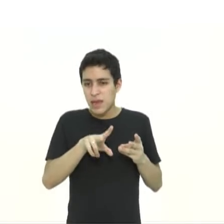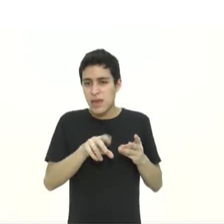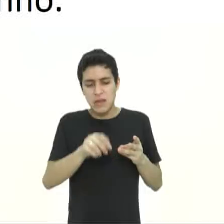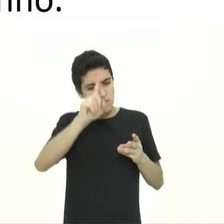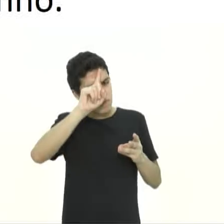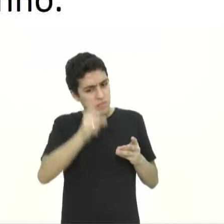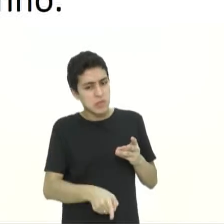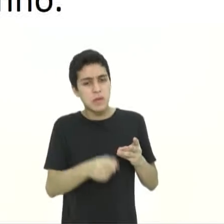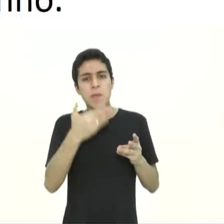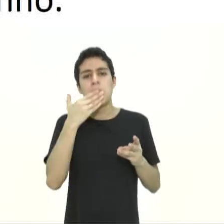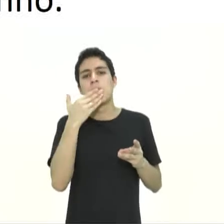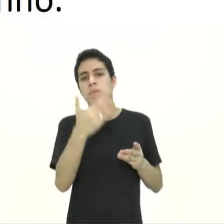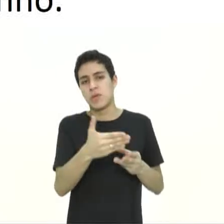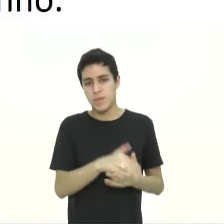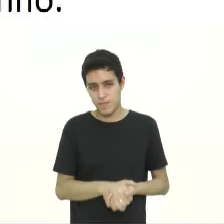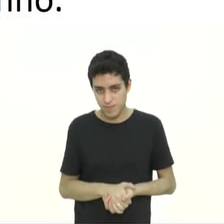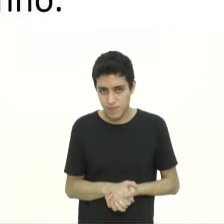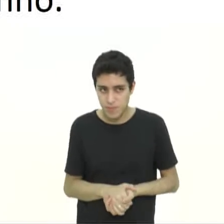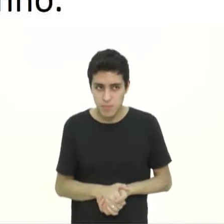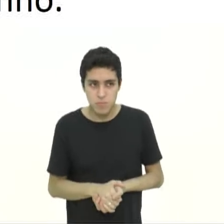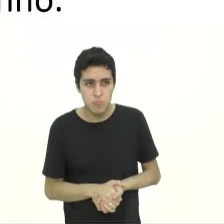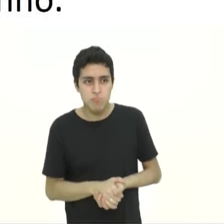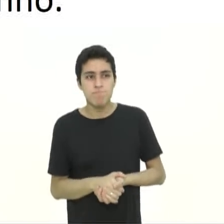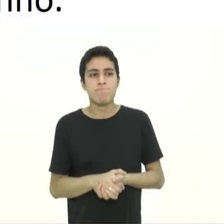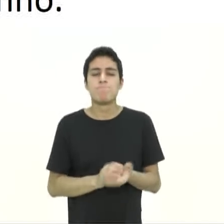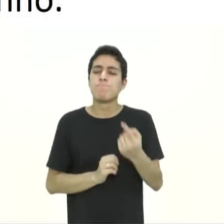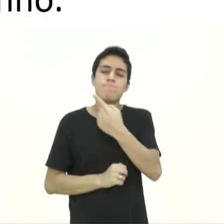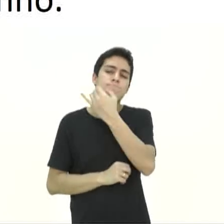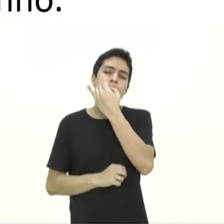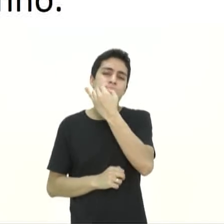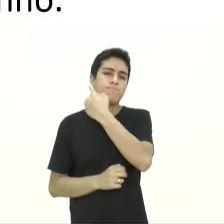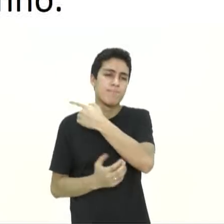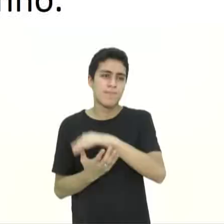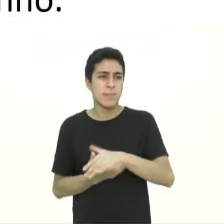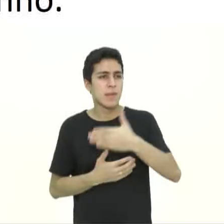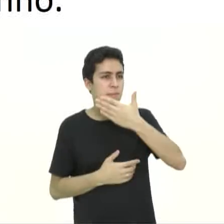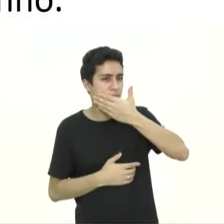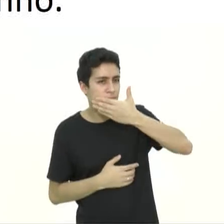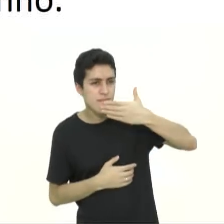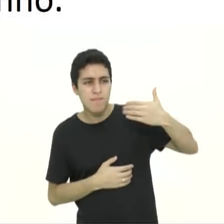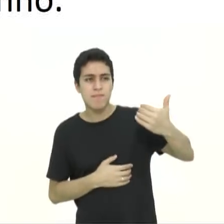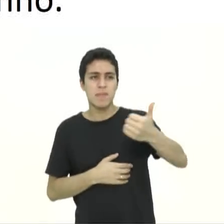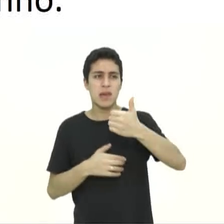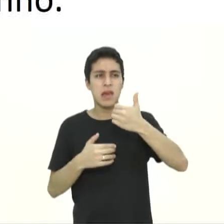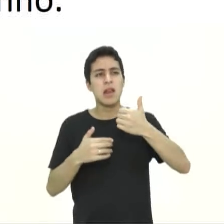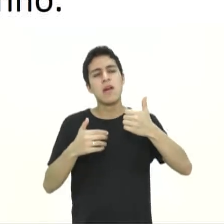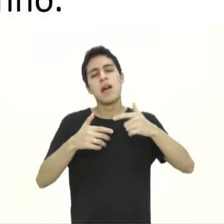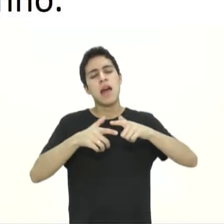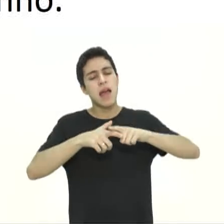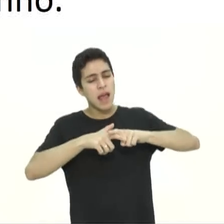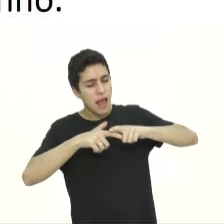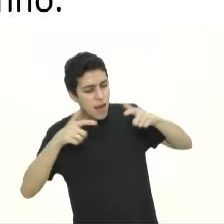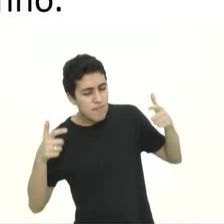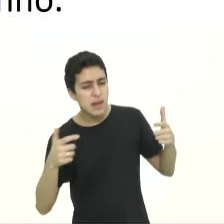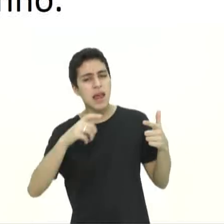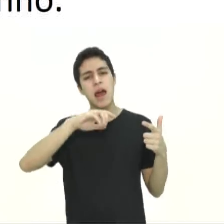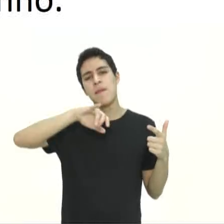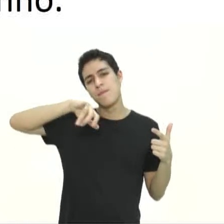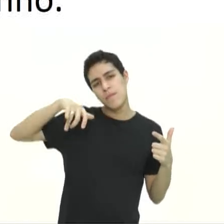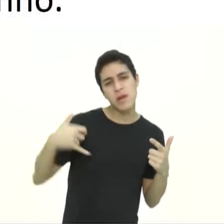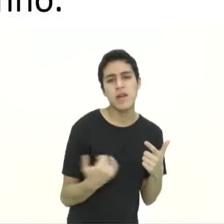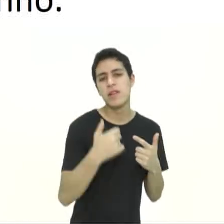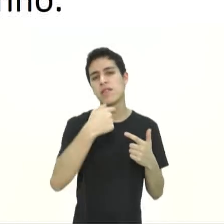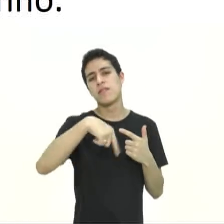indica a ordem ou pedido. Aqui nós temos alguns exemplos. Melhor, inclusive, ampliar, aproveitar, você